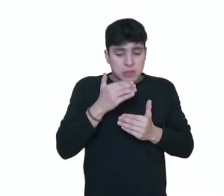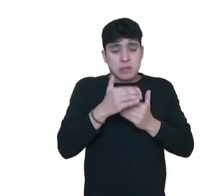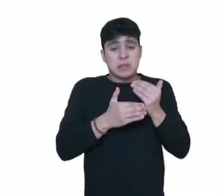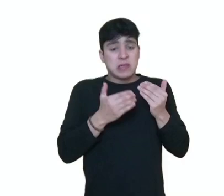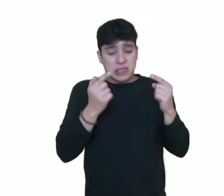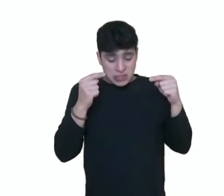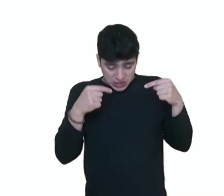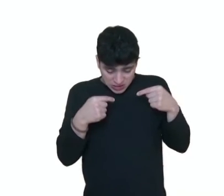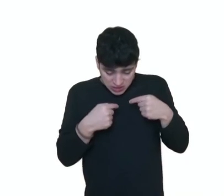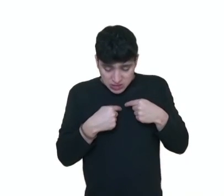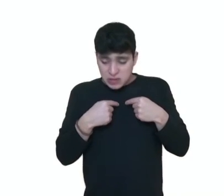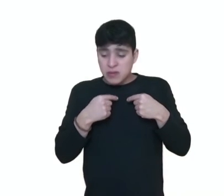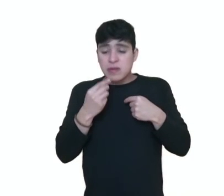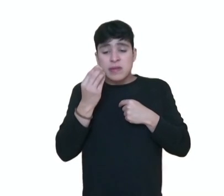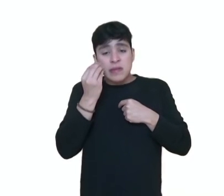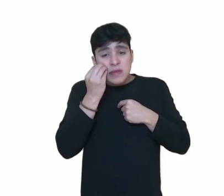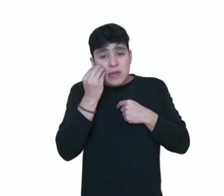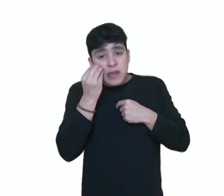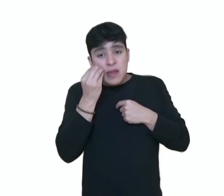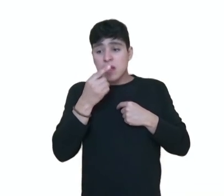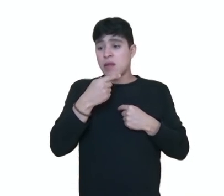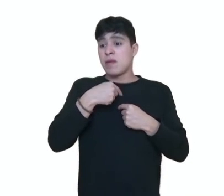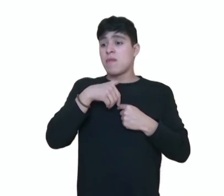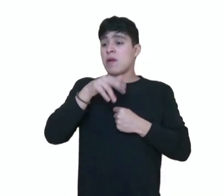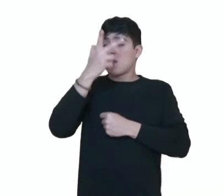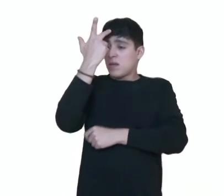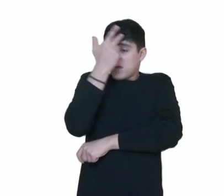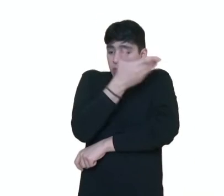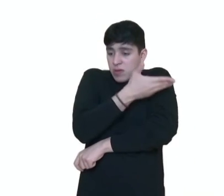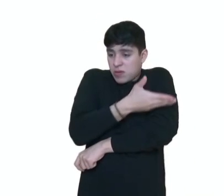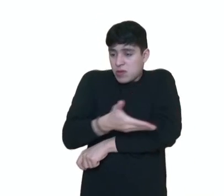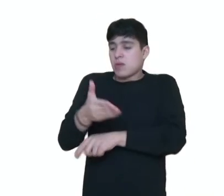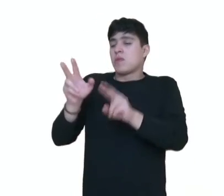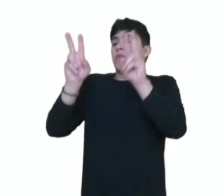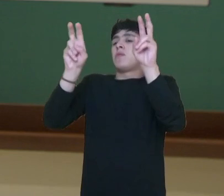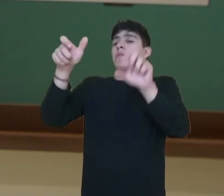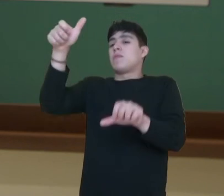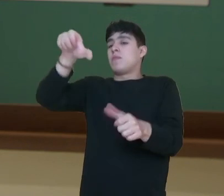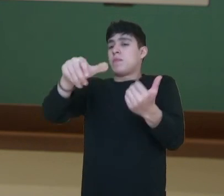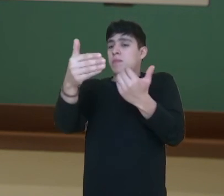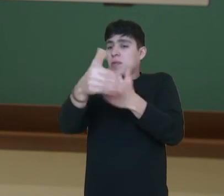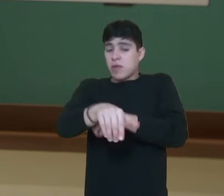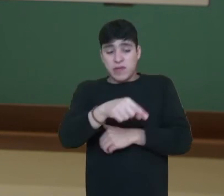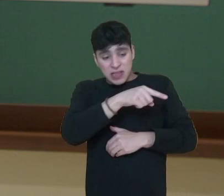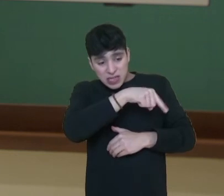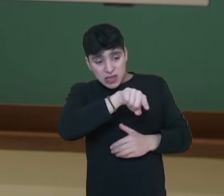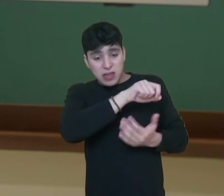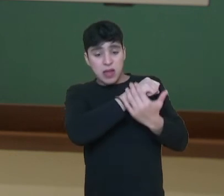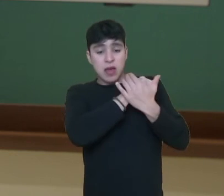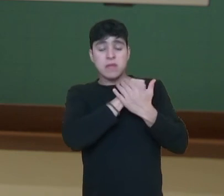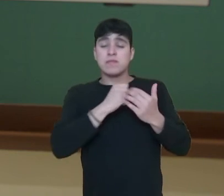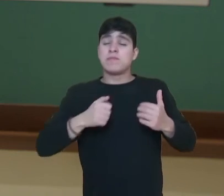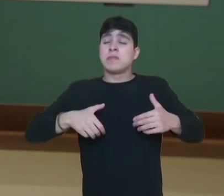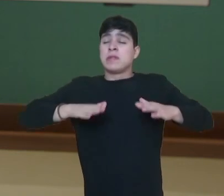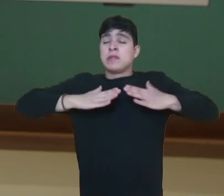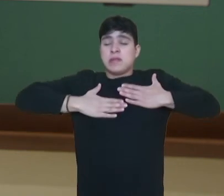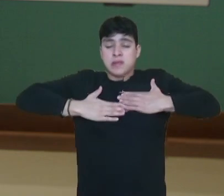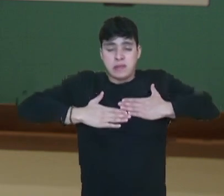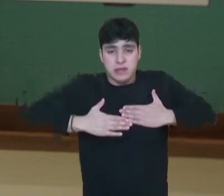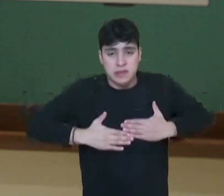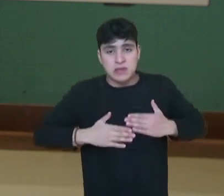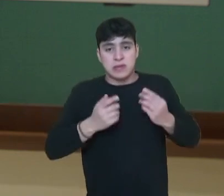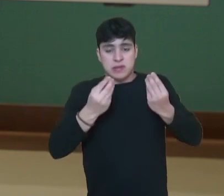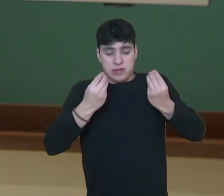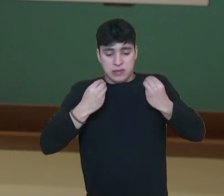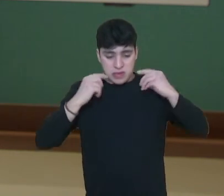com provas e testes e que nos ajudam no desenvolvimento pessoal e escolar, ampliando nossa capacidade